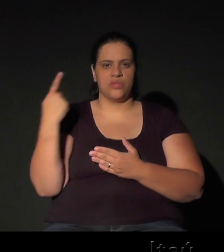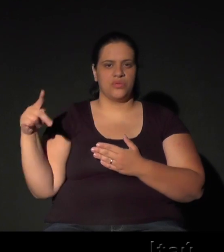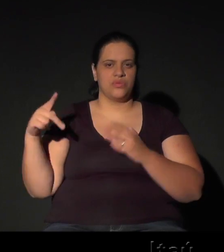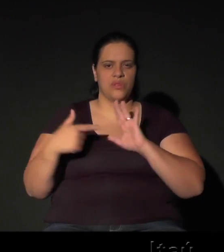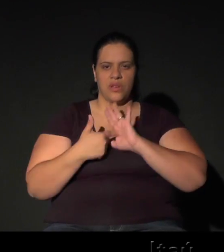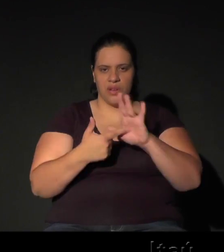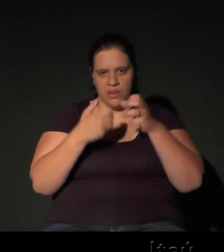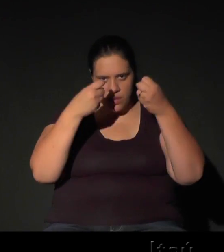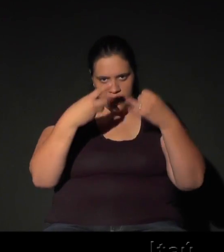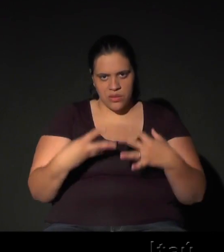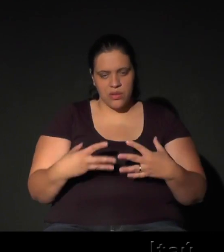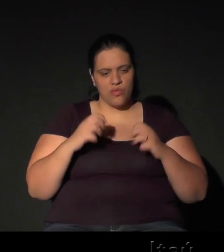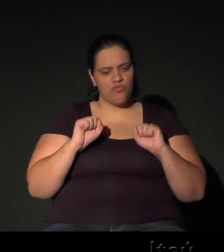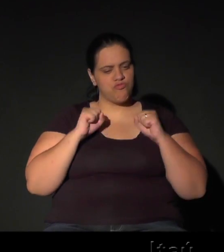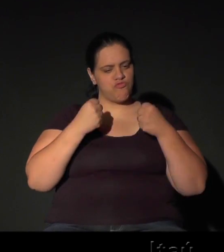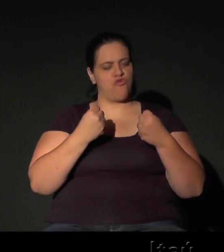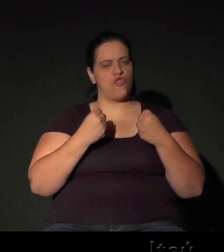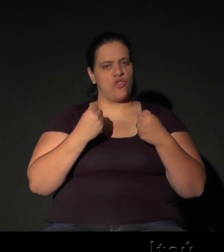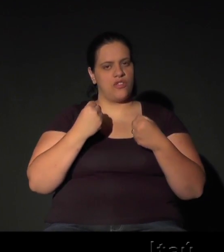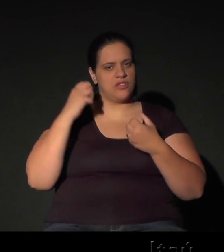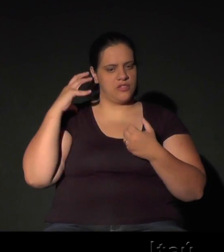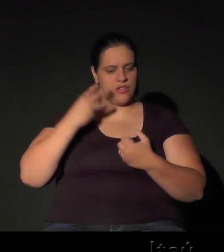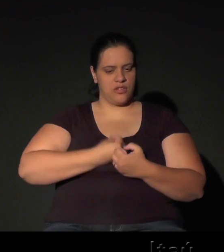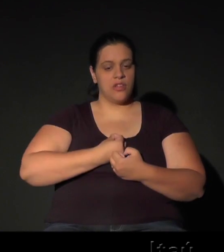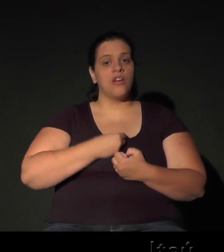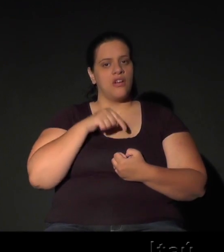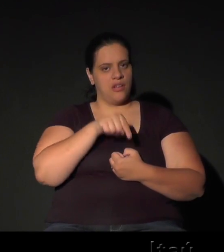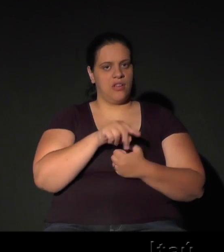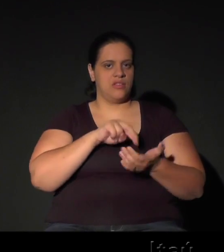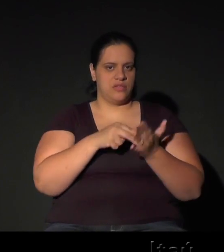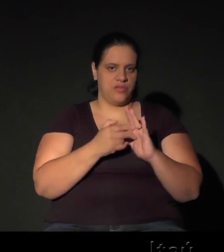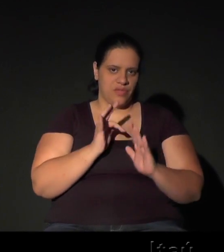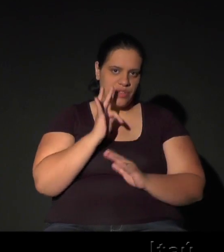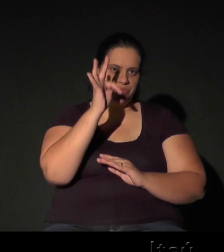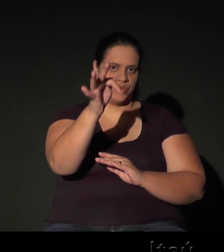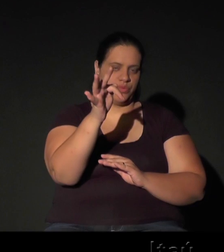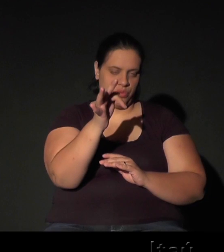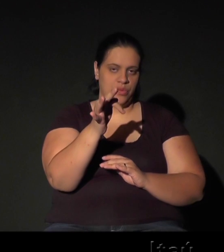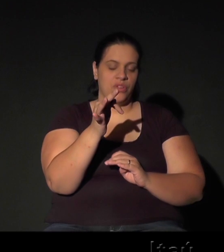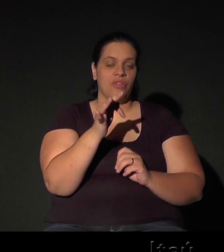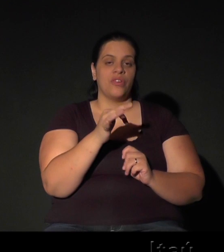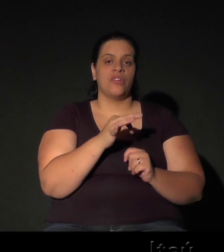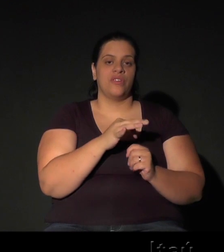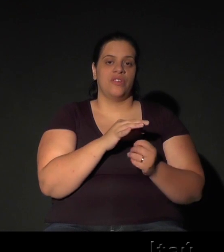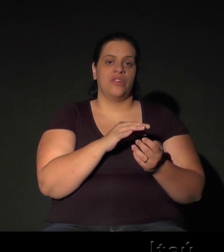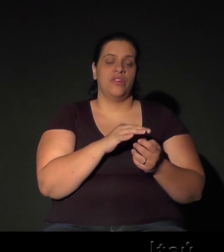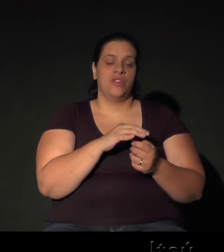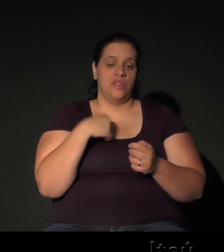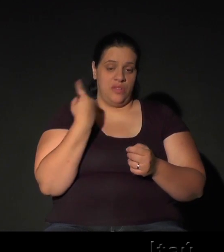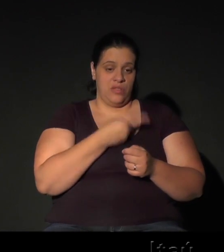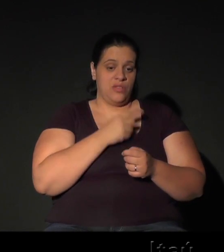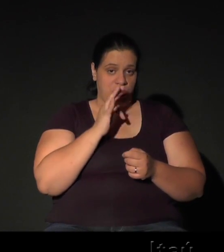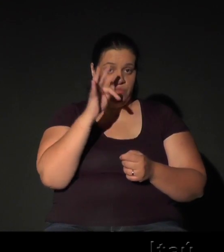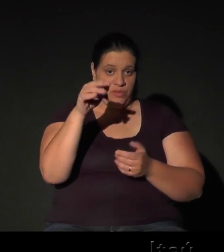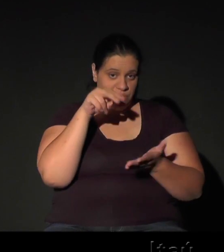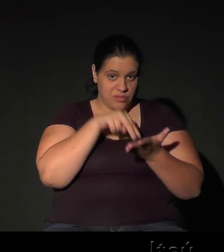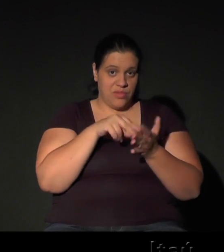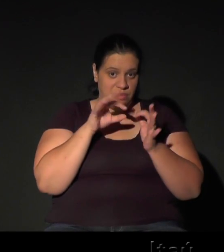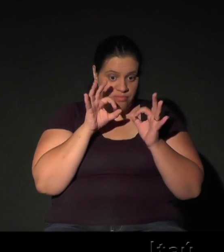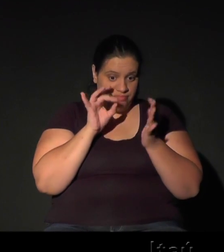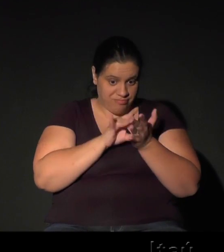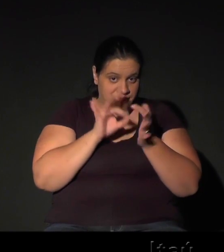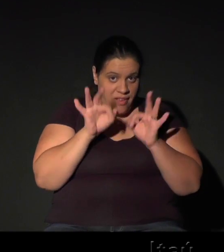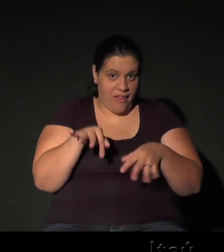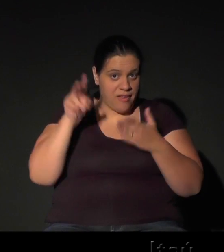ela trouxe né aqui dessa força aí sim é o futuro né ou seja né o nosso futuro é indígena